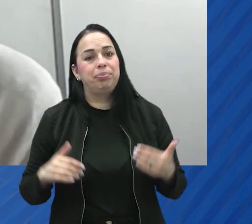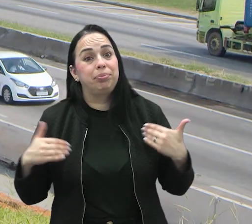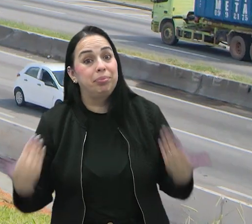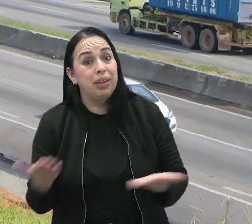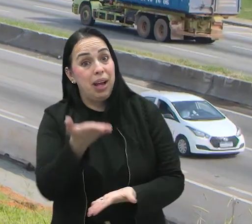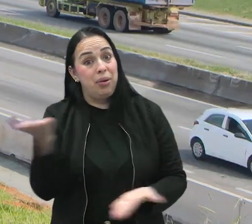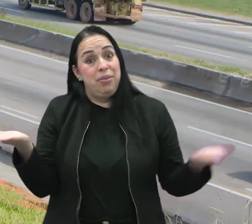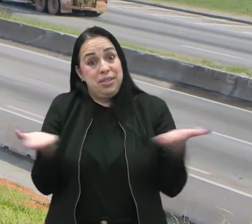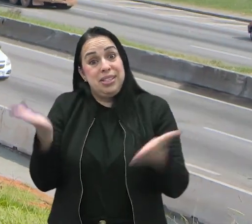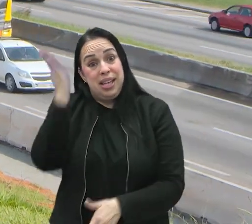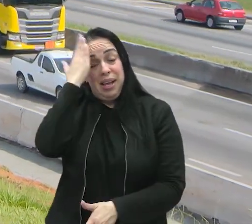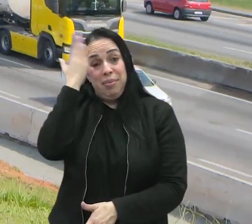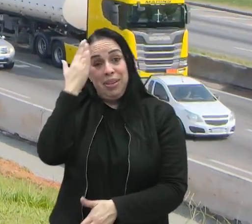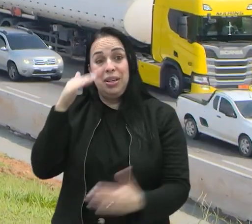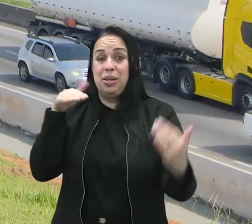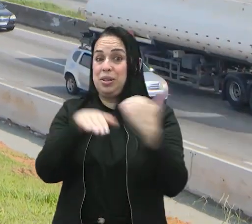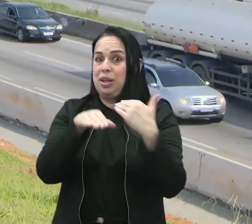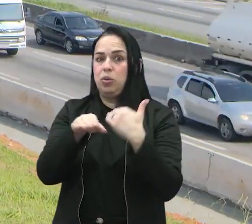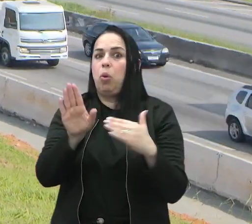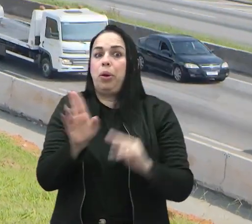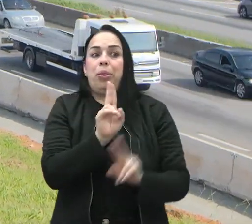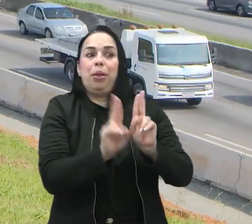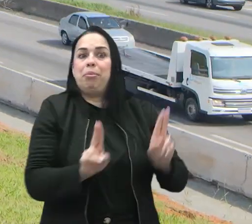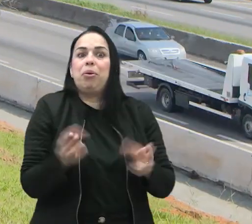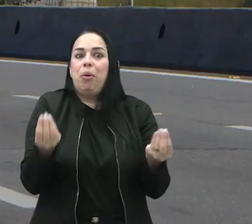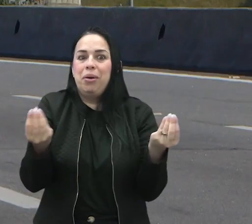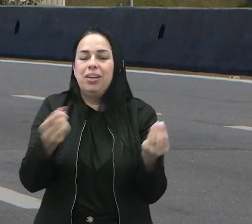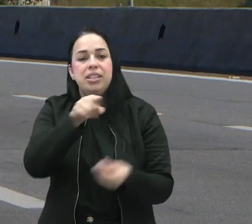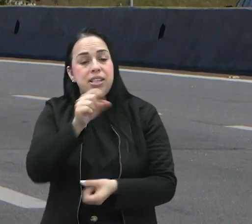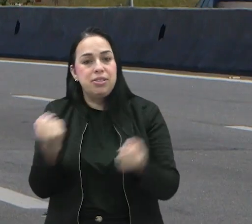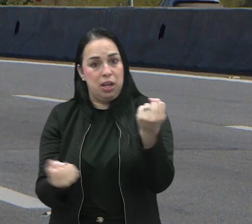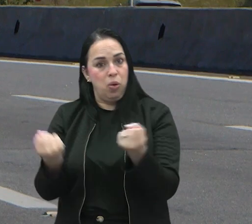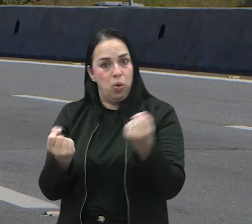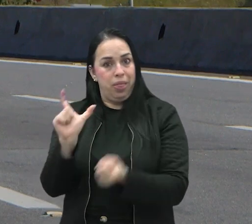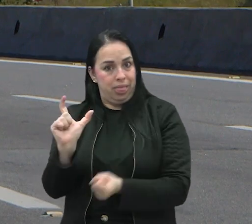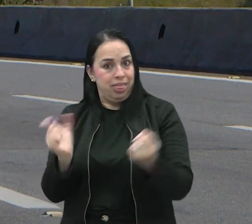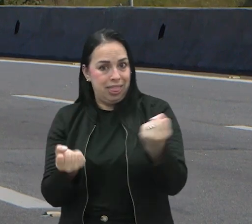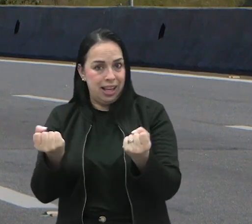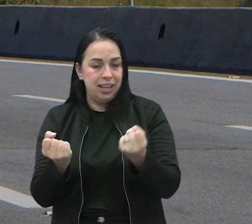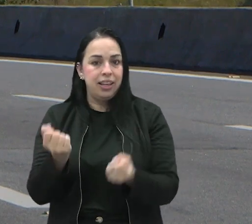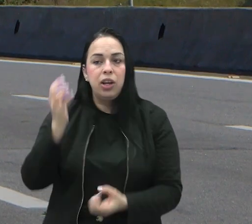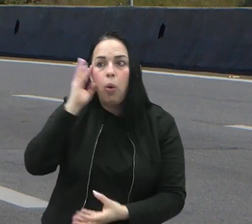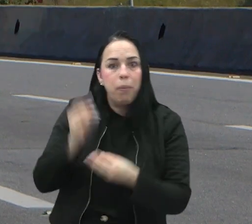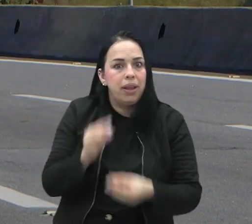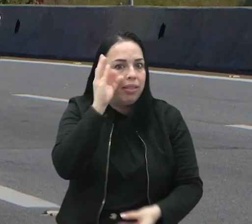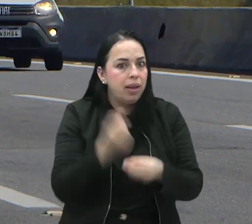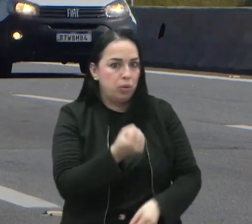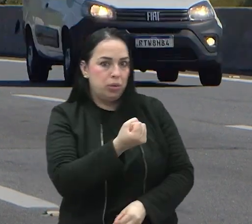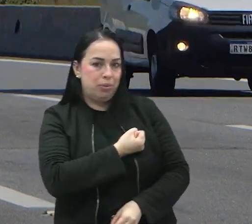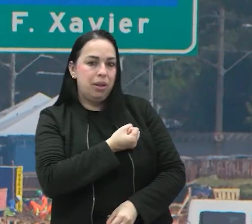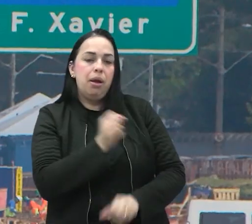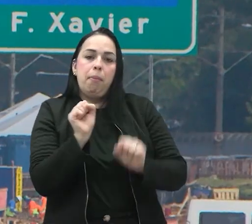né? Então agora você já sabe como as rodovias são nomeadas. E se você é motorista, entender o significado